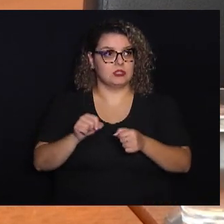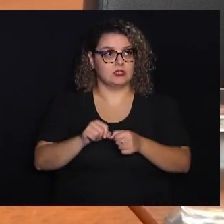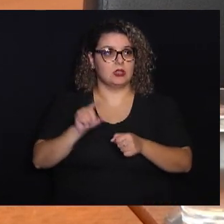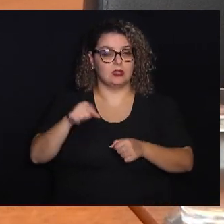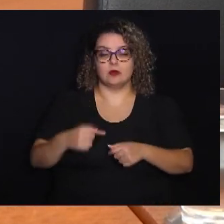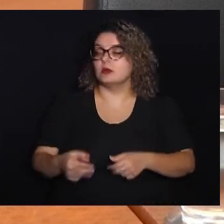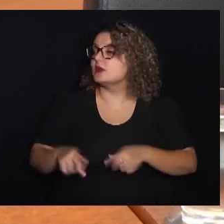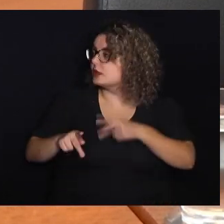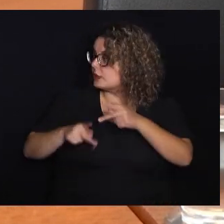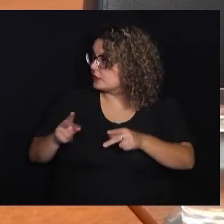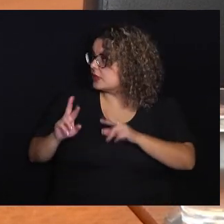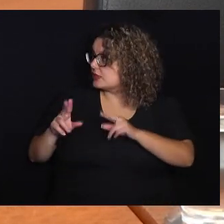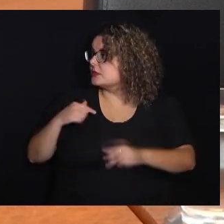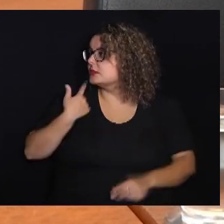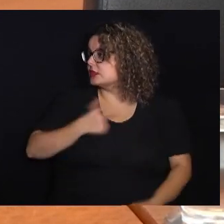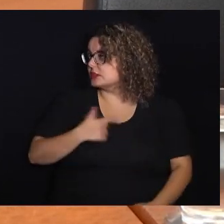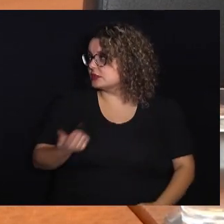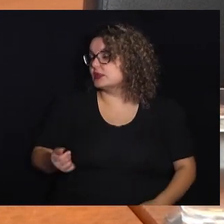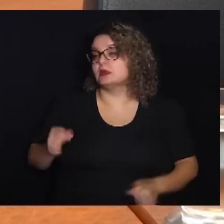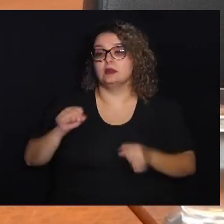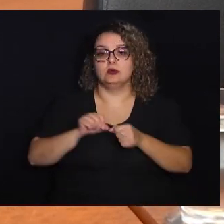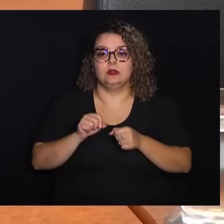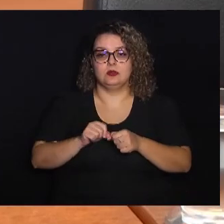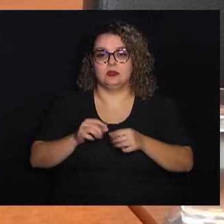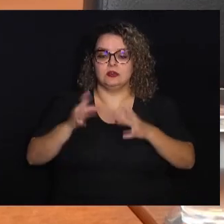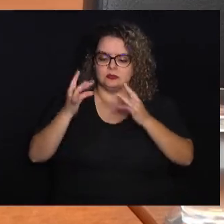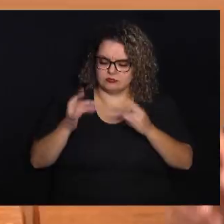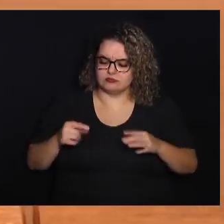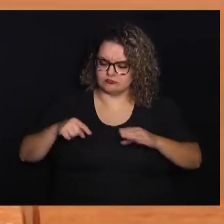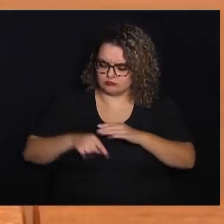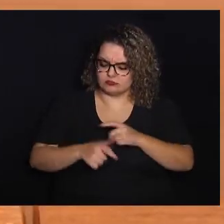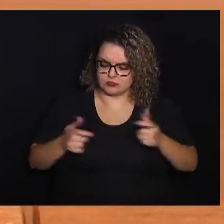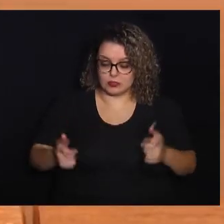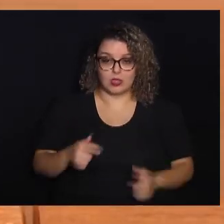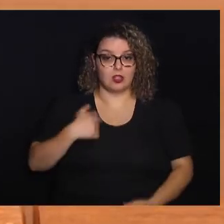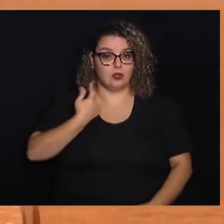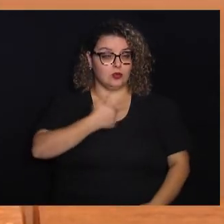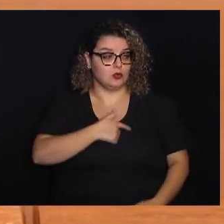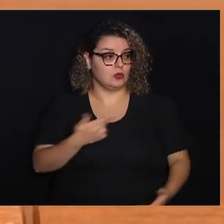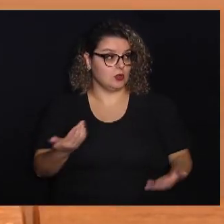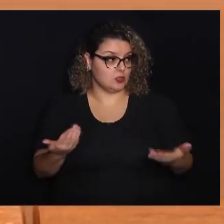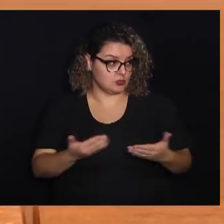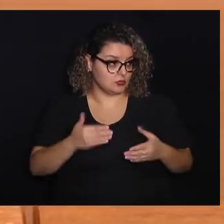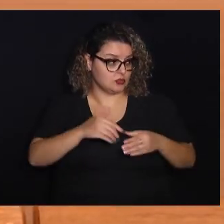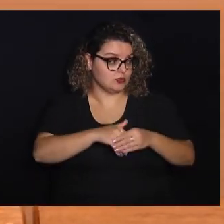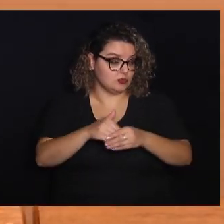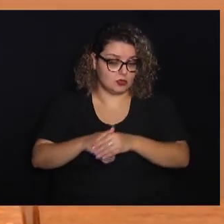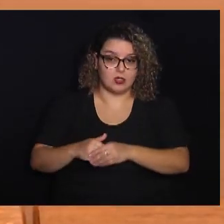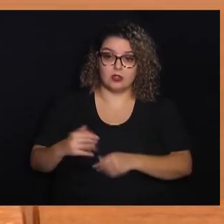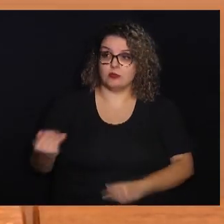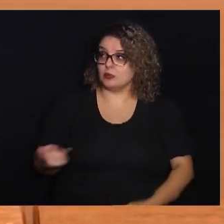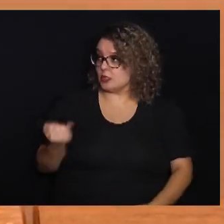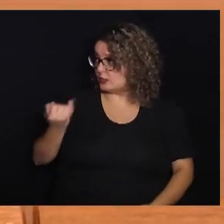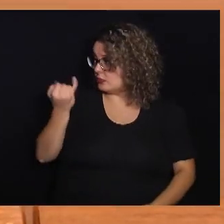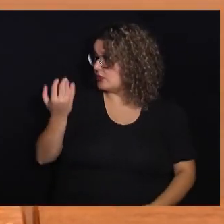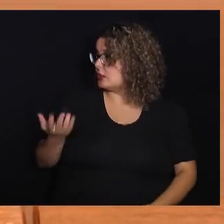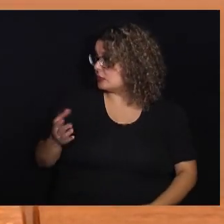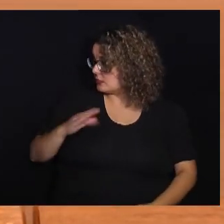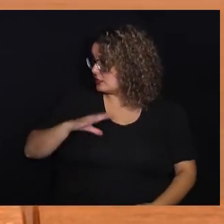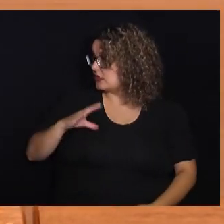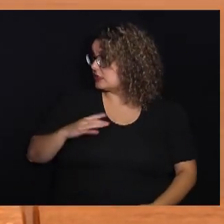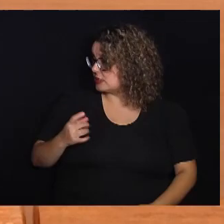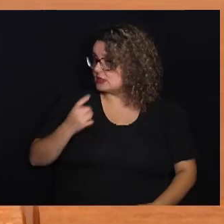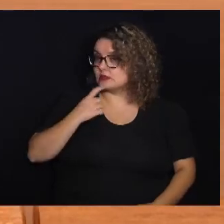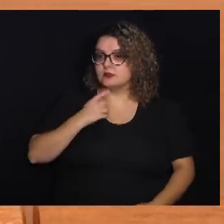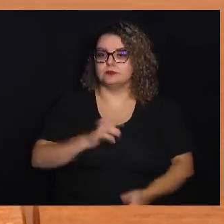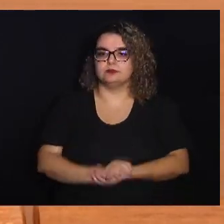porque é isso que a população espera de nós e fazemos com afinco hoje nós vamos votar projetos aqui que são muito importantes pra